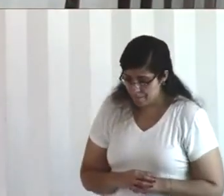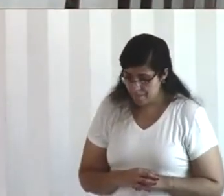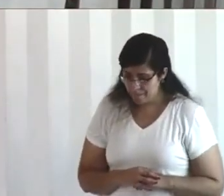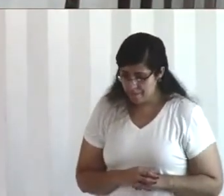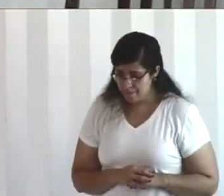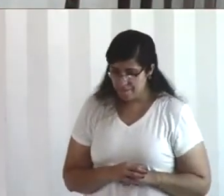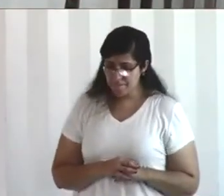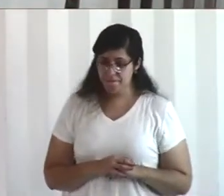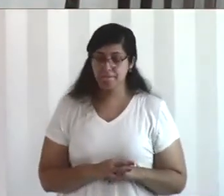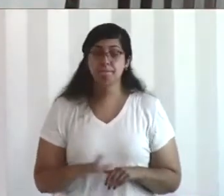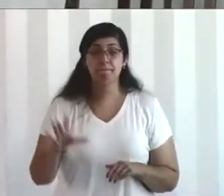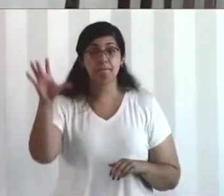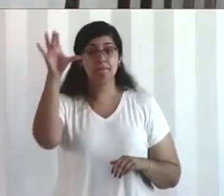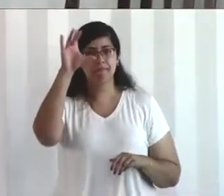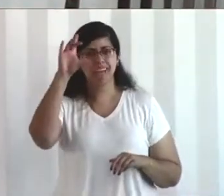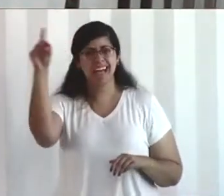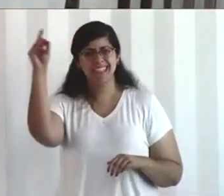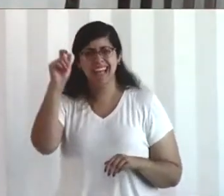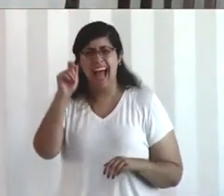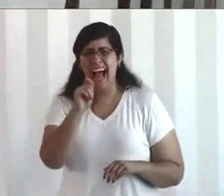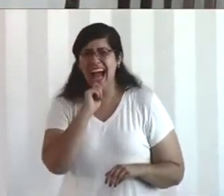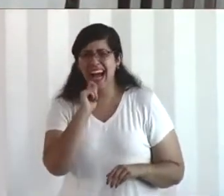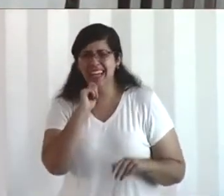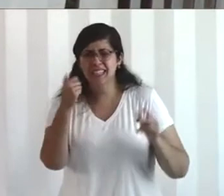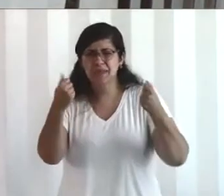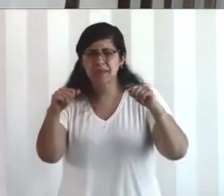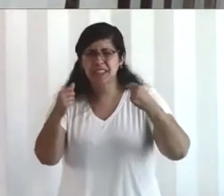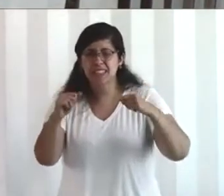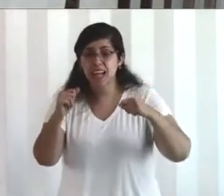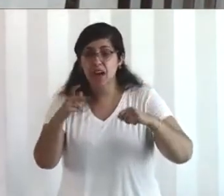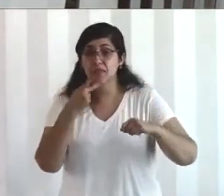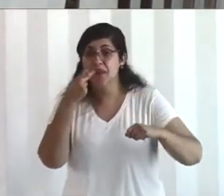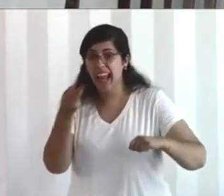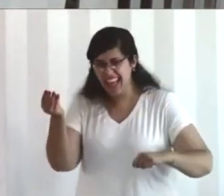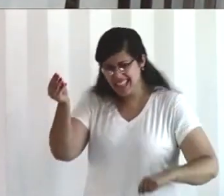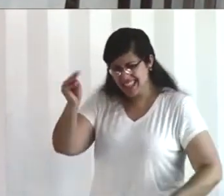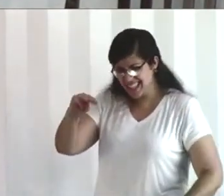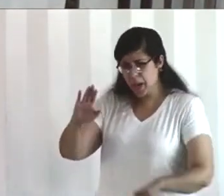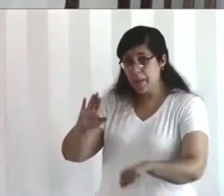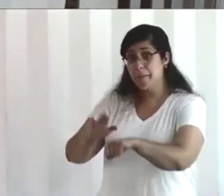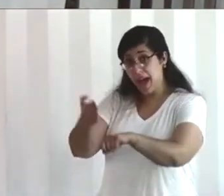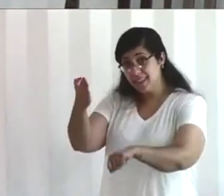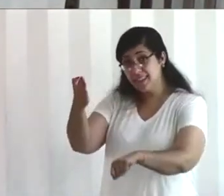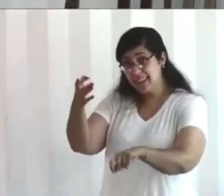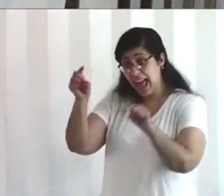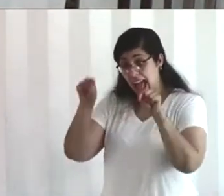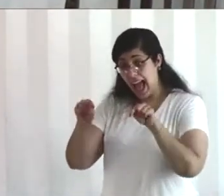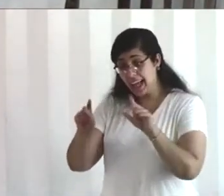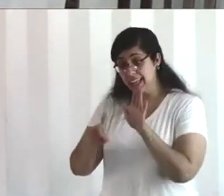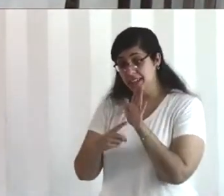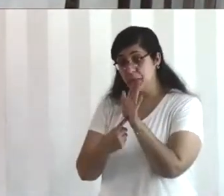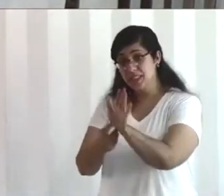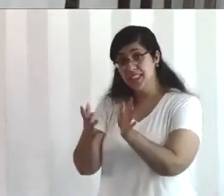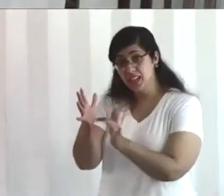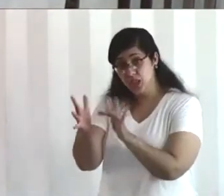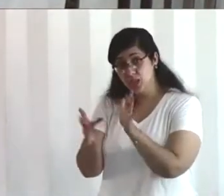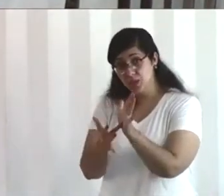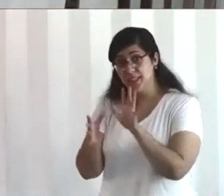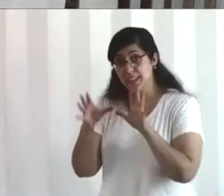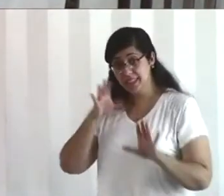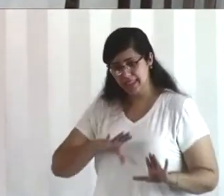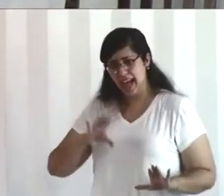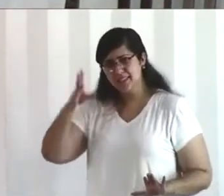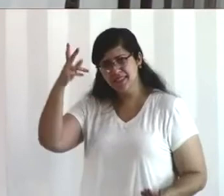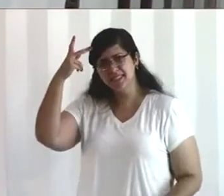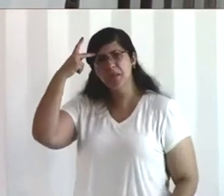confirmar mais, além daquilo que Deus tem feito, que nós estamos em uma cidade para impactar a cidade?